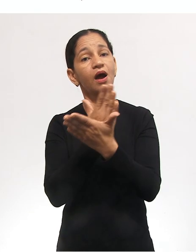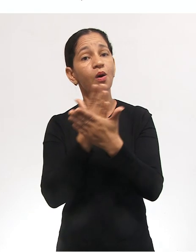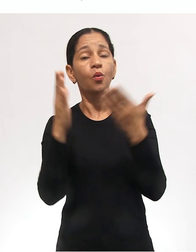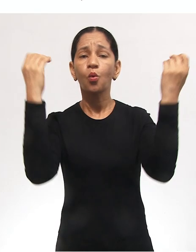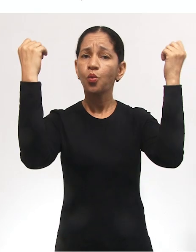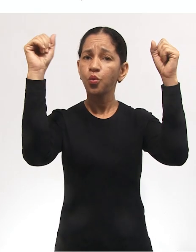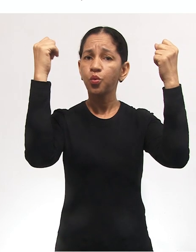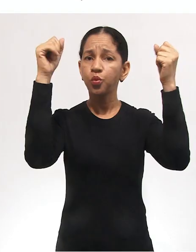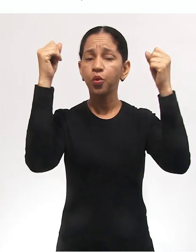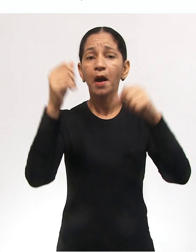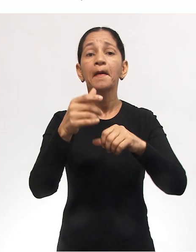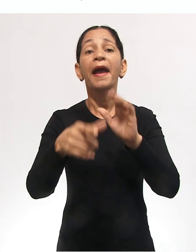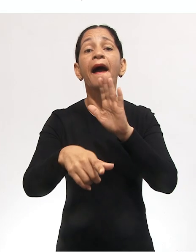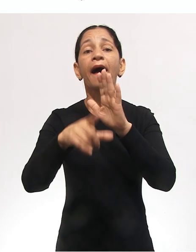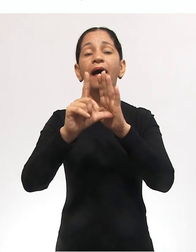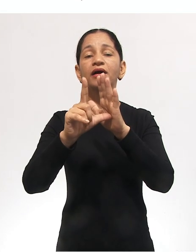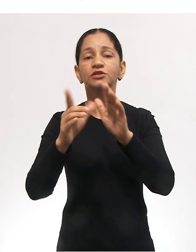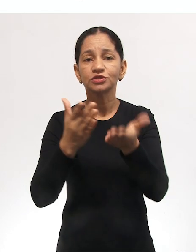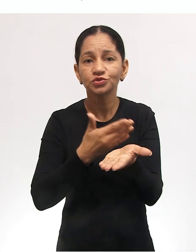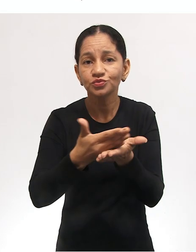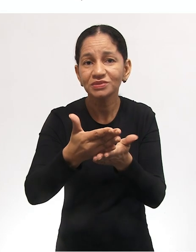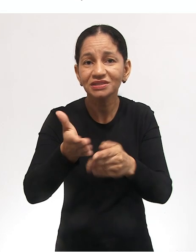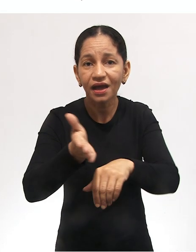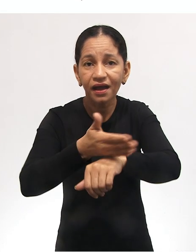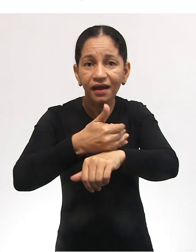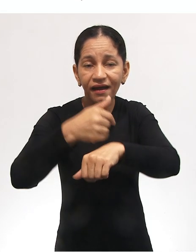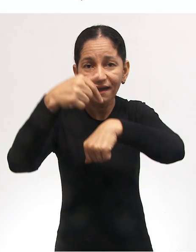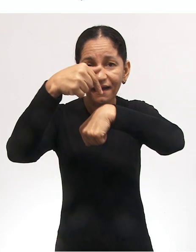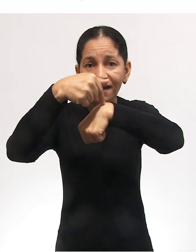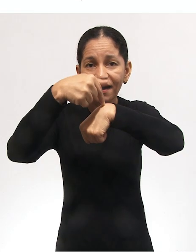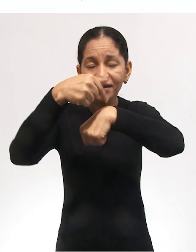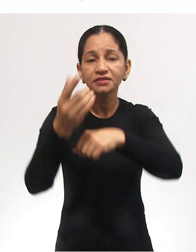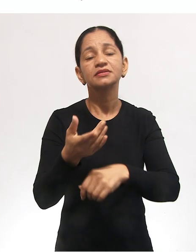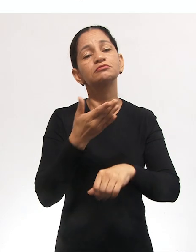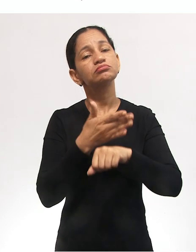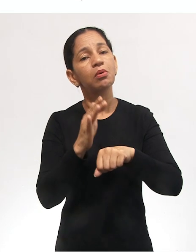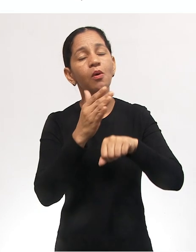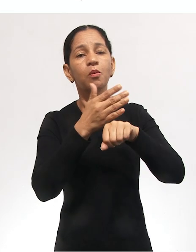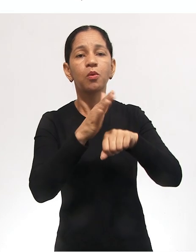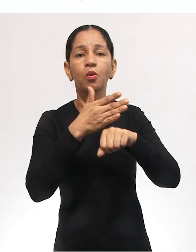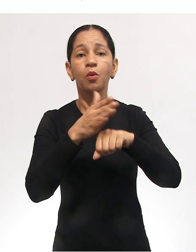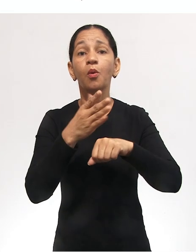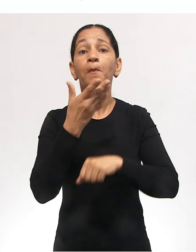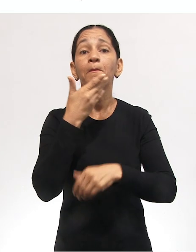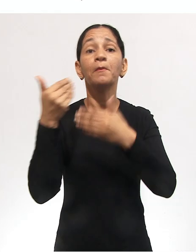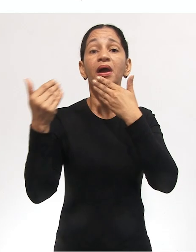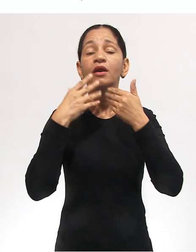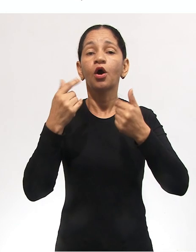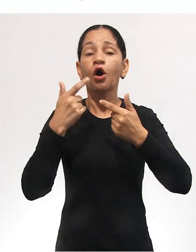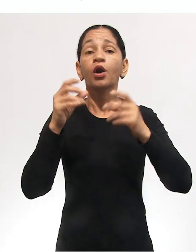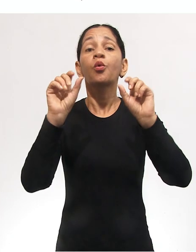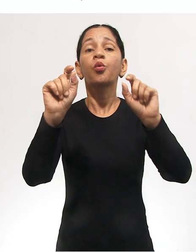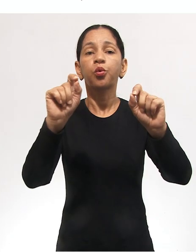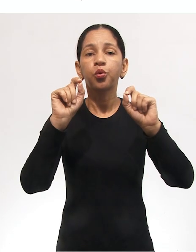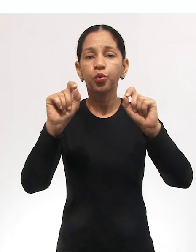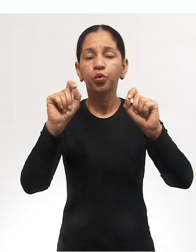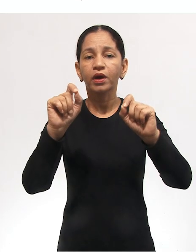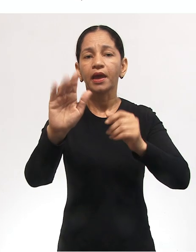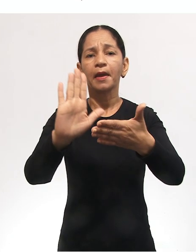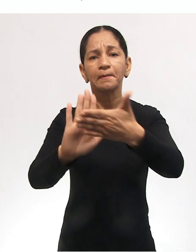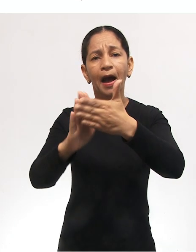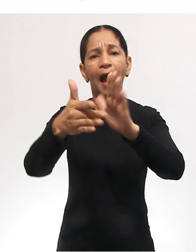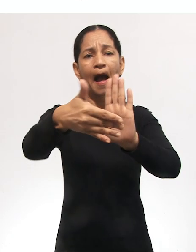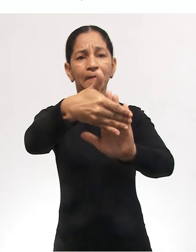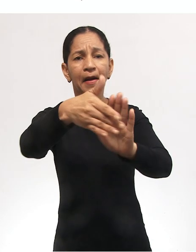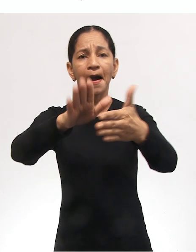ginástica preparatória. E essa ginástica preparatória melhora a postura e circulação. Então, se ele vai